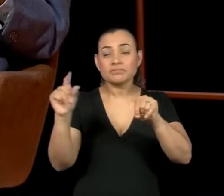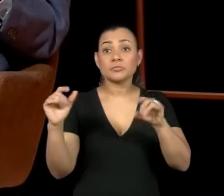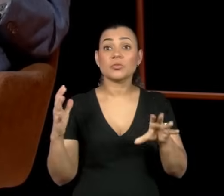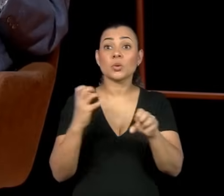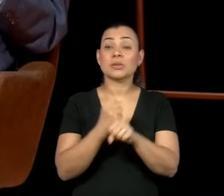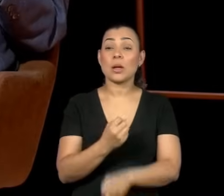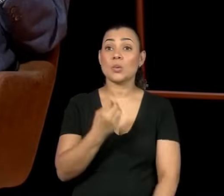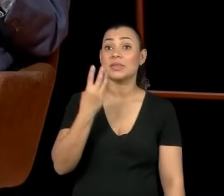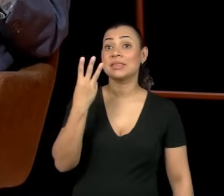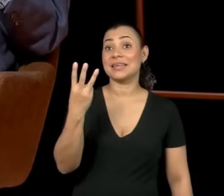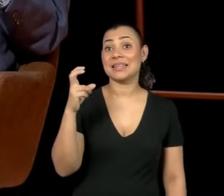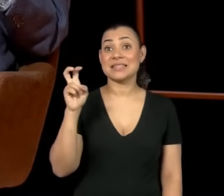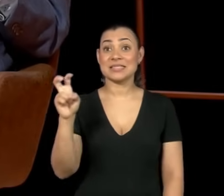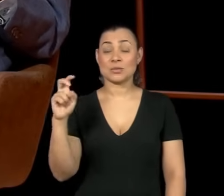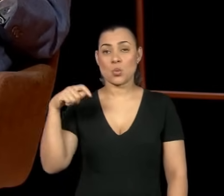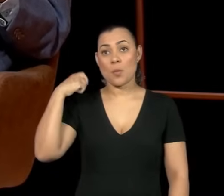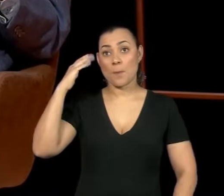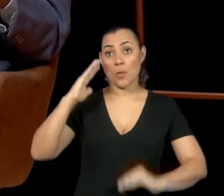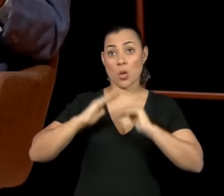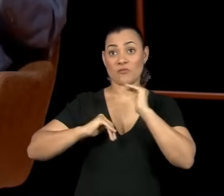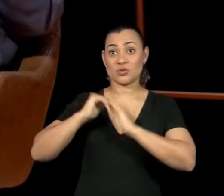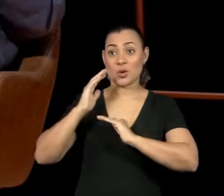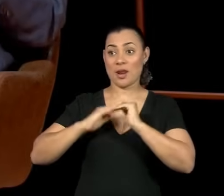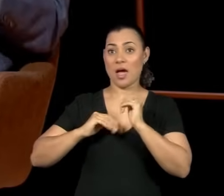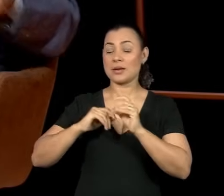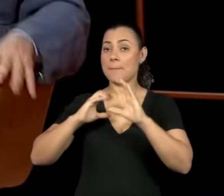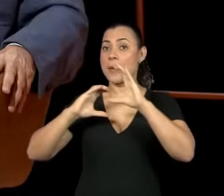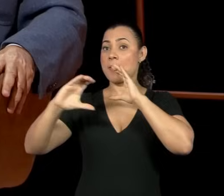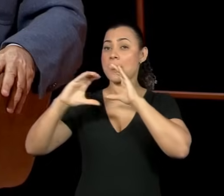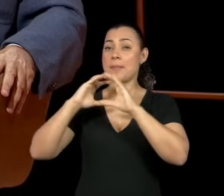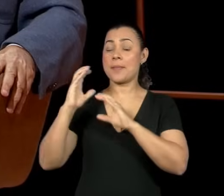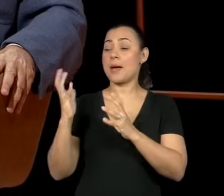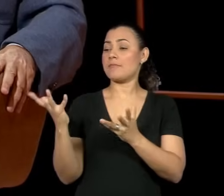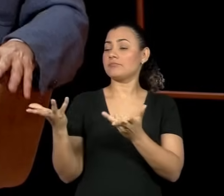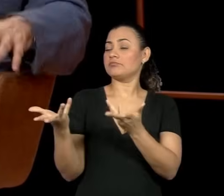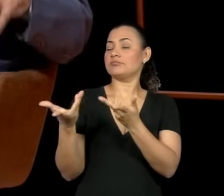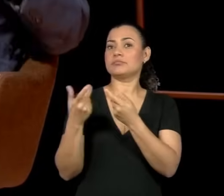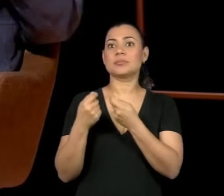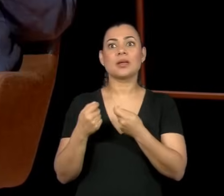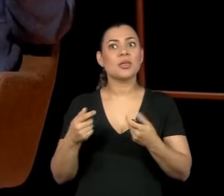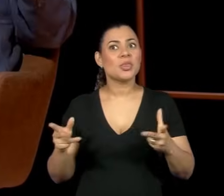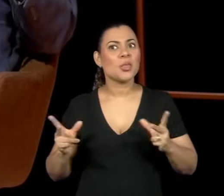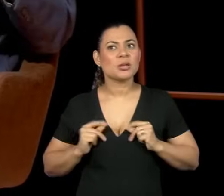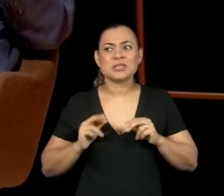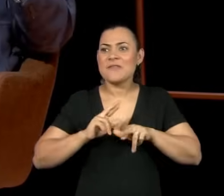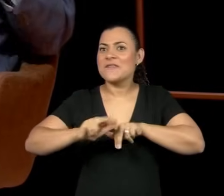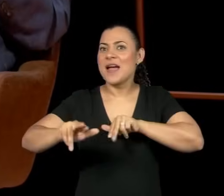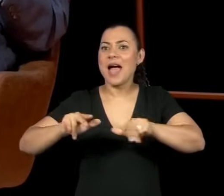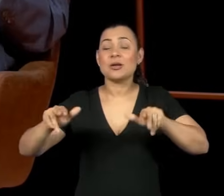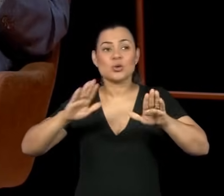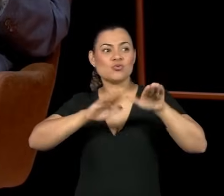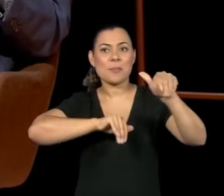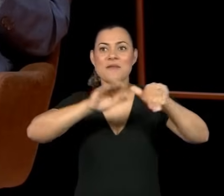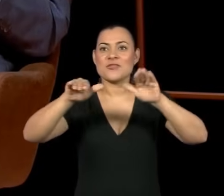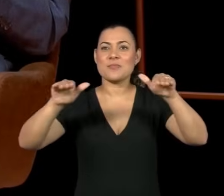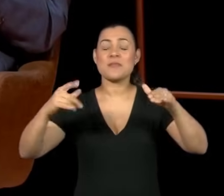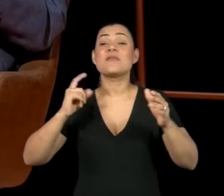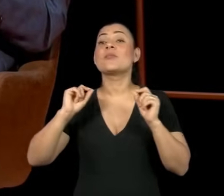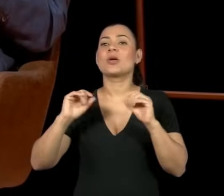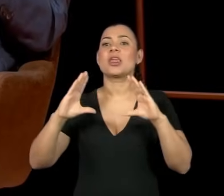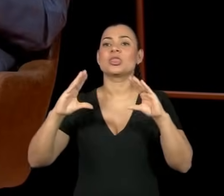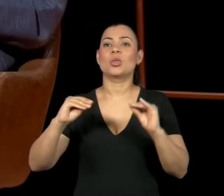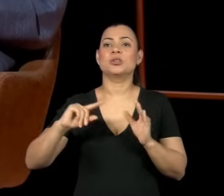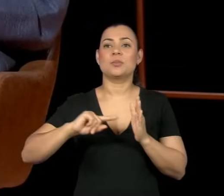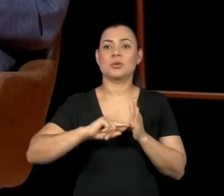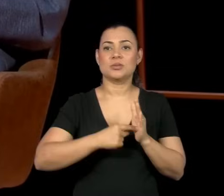artistas para fazer esse espetáculo Harmonia, que tinha que ser maravilhoso. E tinha uma variedade enorme. Eu chamava Uma Noite em Buenos Aires, os